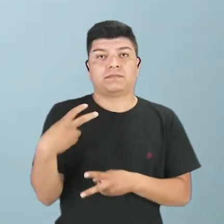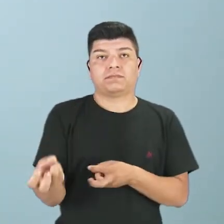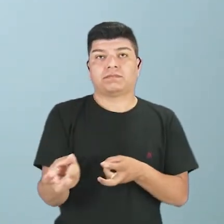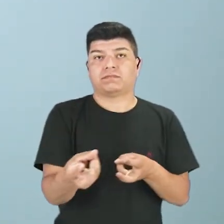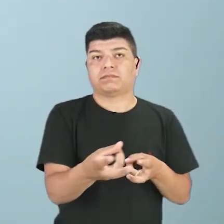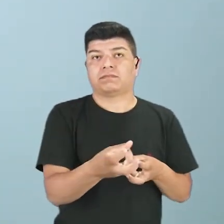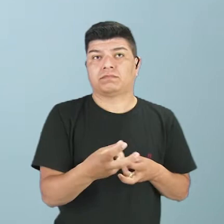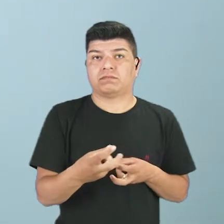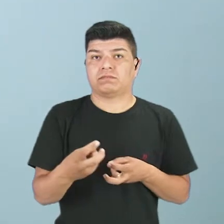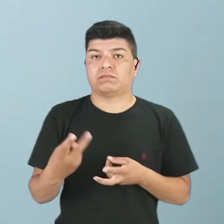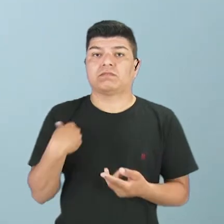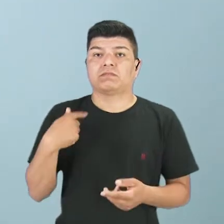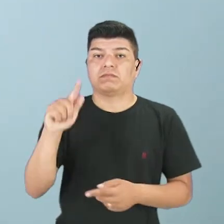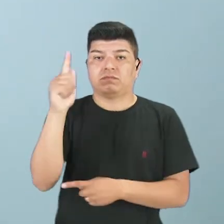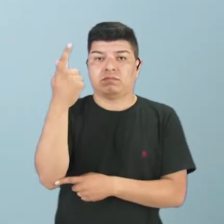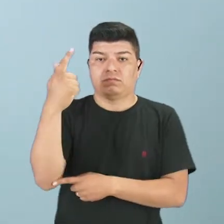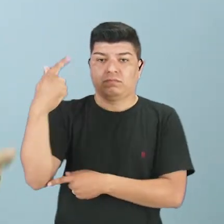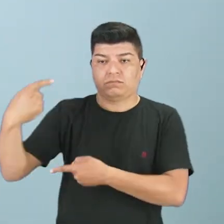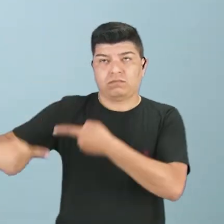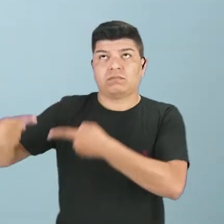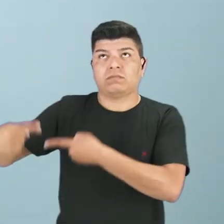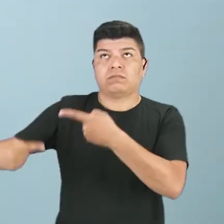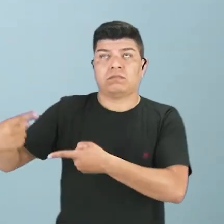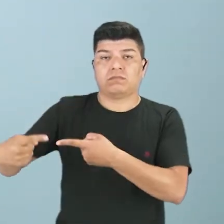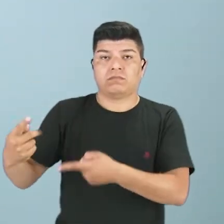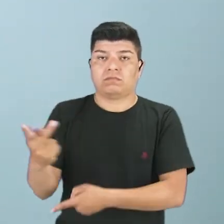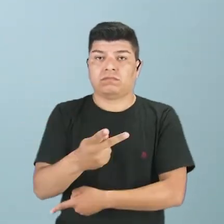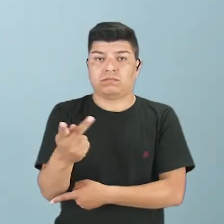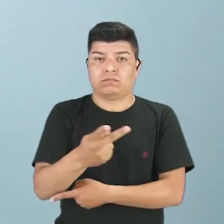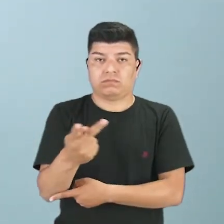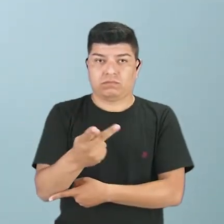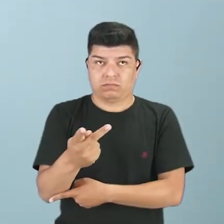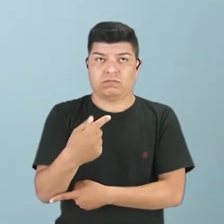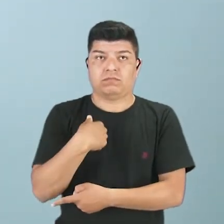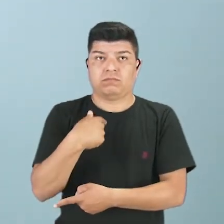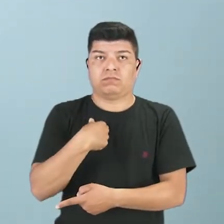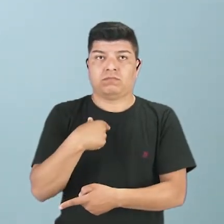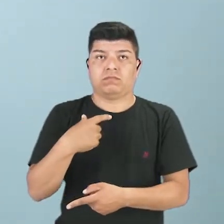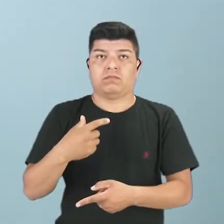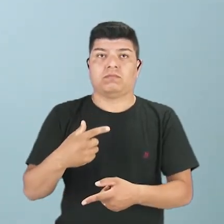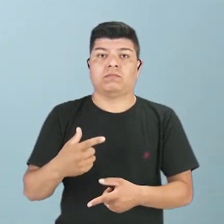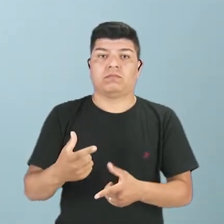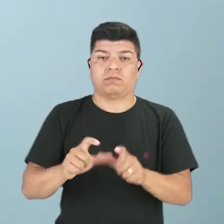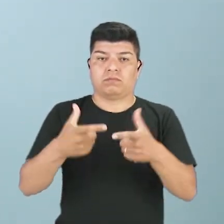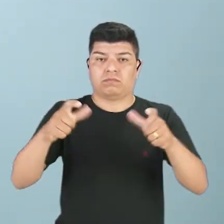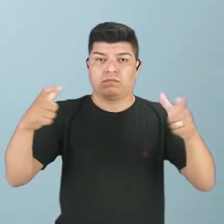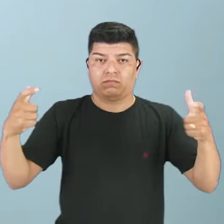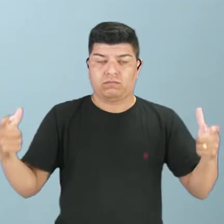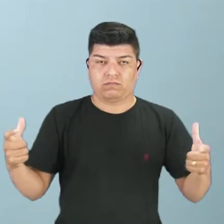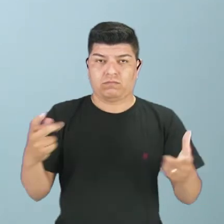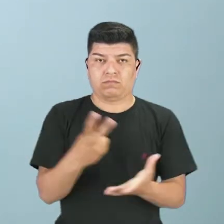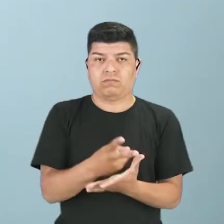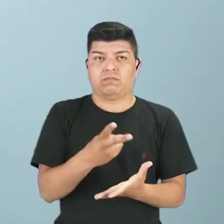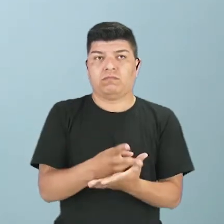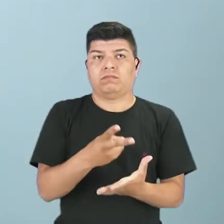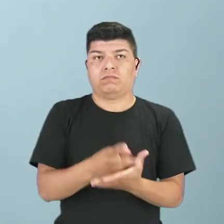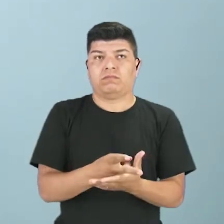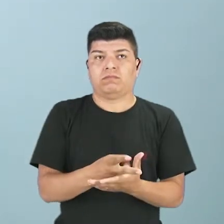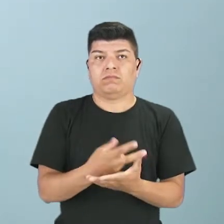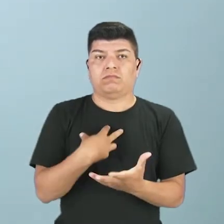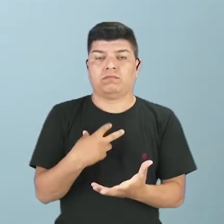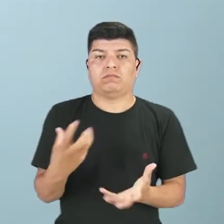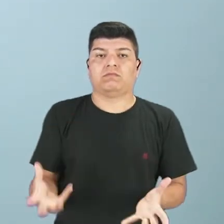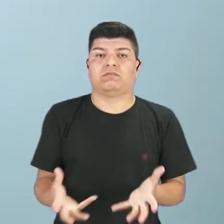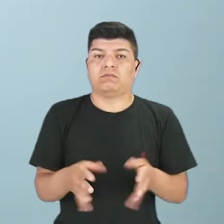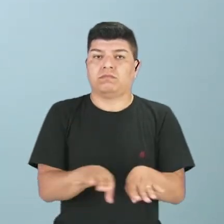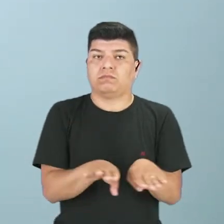da geopolítica mundial que, para esses dois blocos crescerem, poderem manter sua zona de